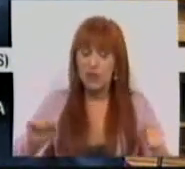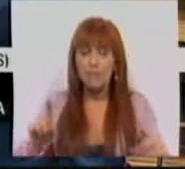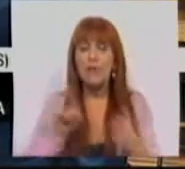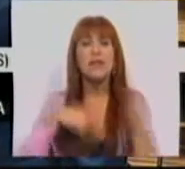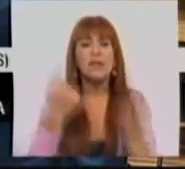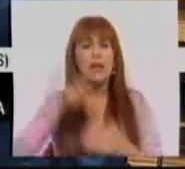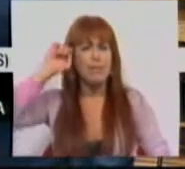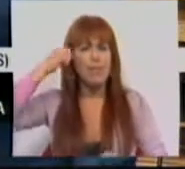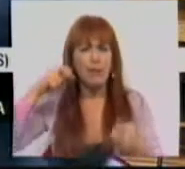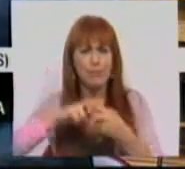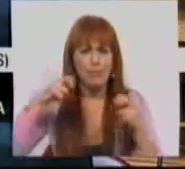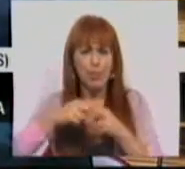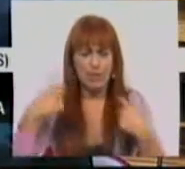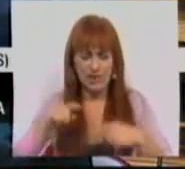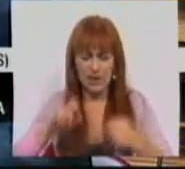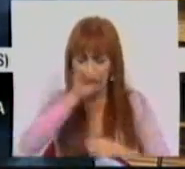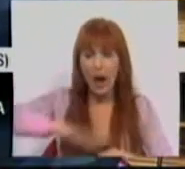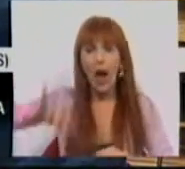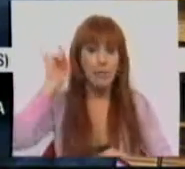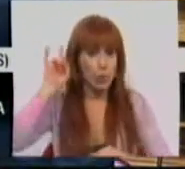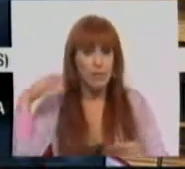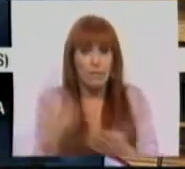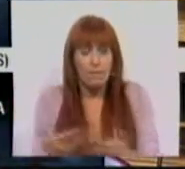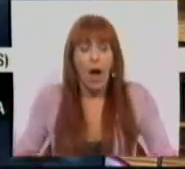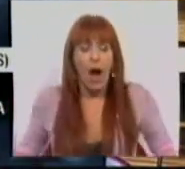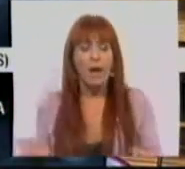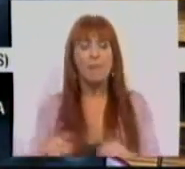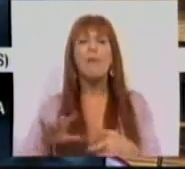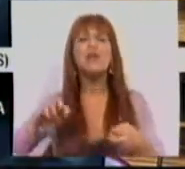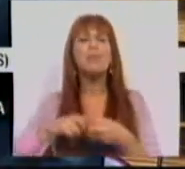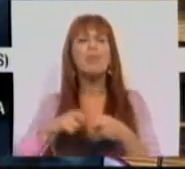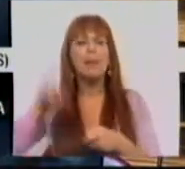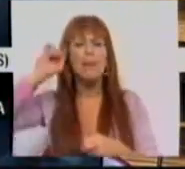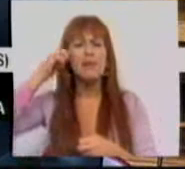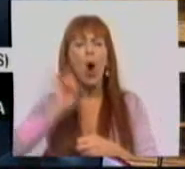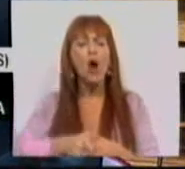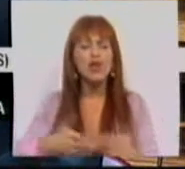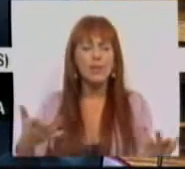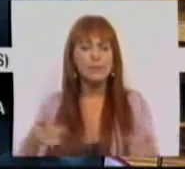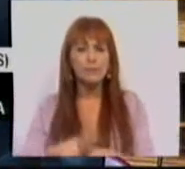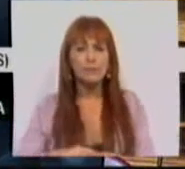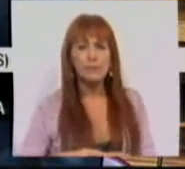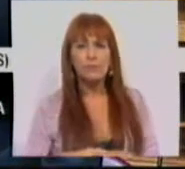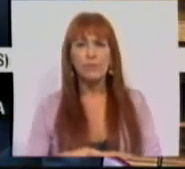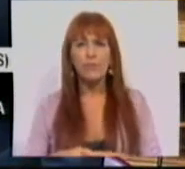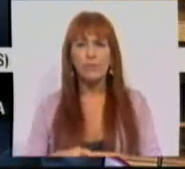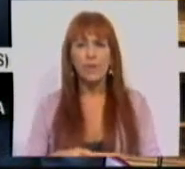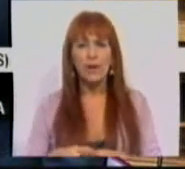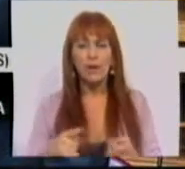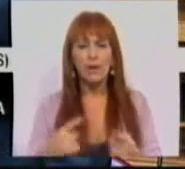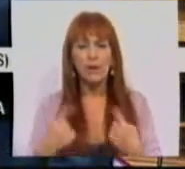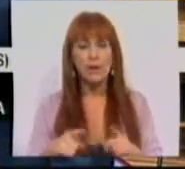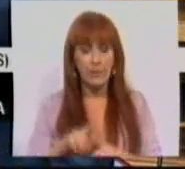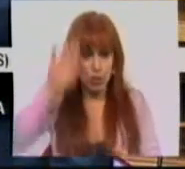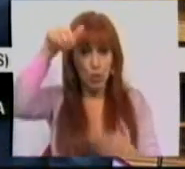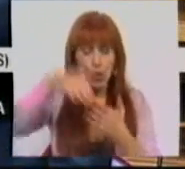sempre distúrbios ambientais relevantes. Mas distúrbios esses que tiveram